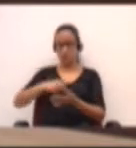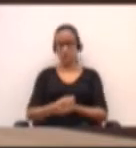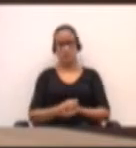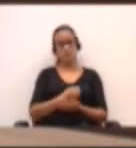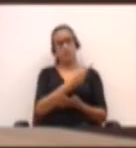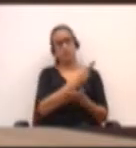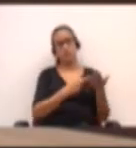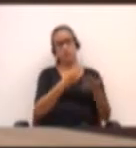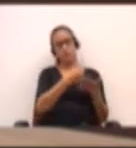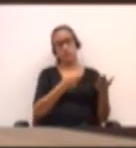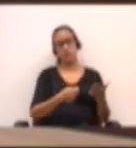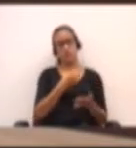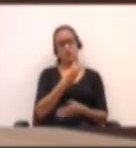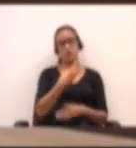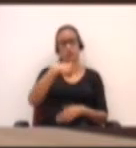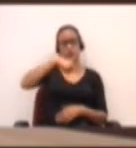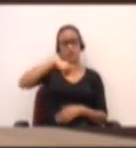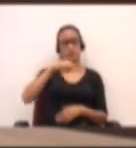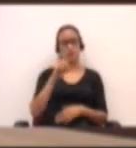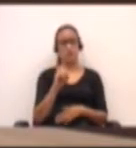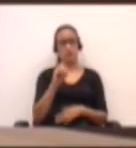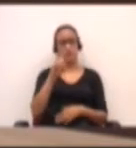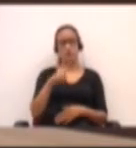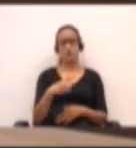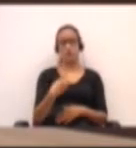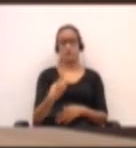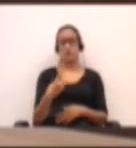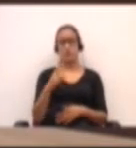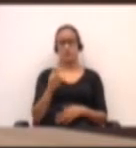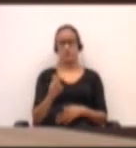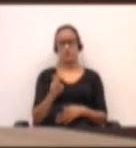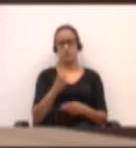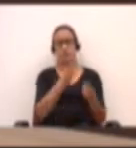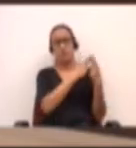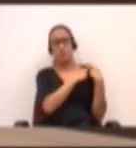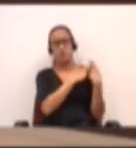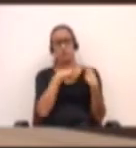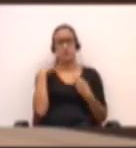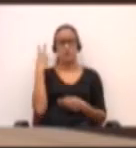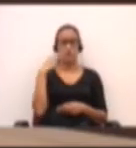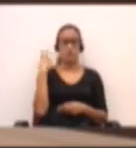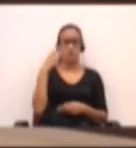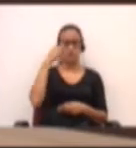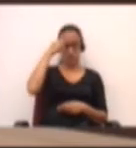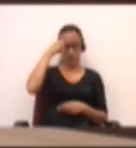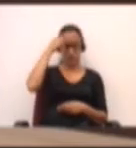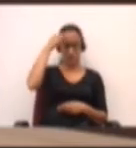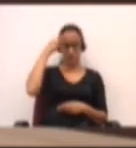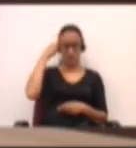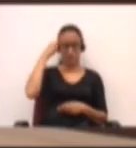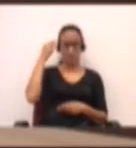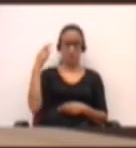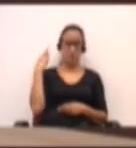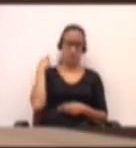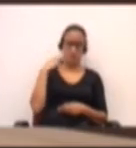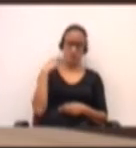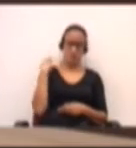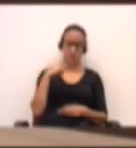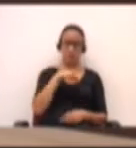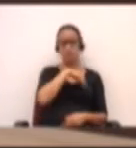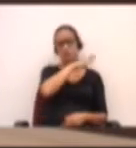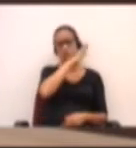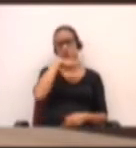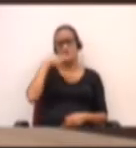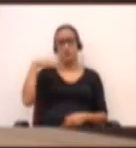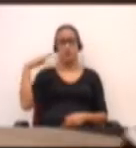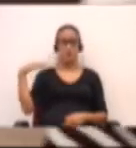Requerimento número 370/2015. Autores, vereadores Wilson Nunes Cerqueira, Ronei Costa Martins, Aloysio